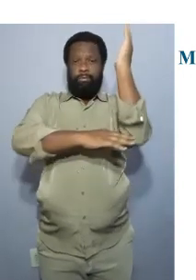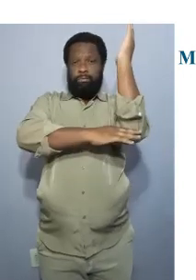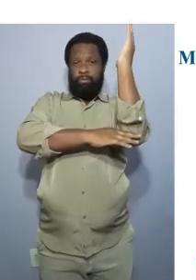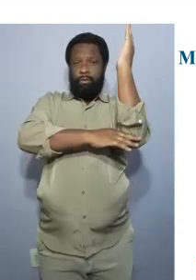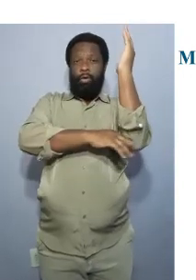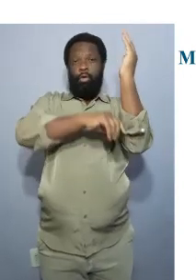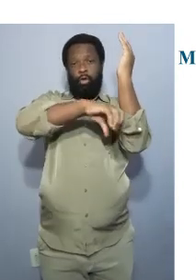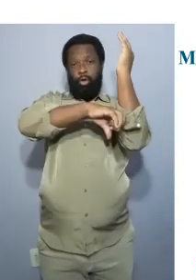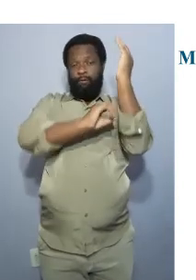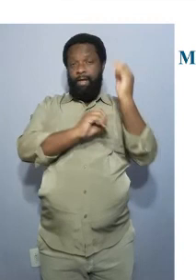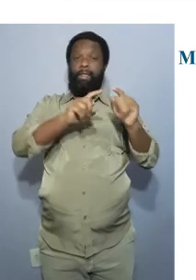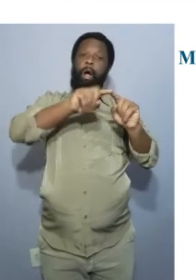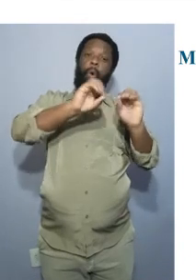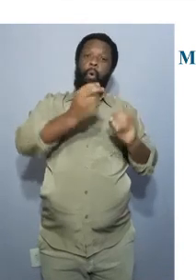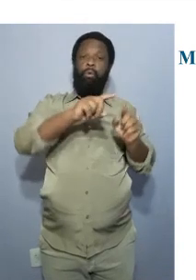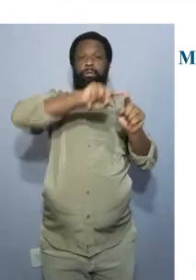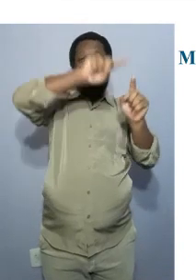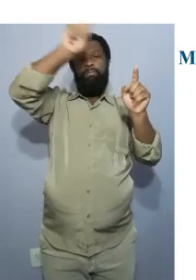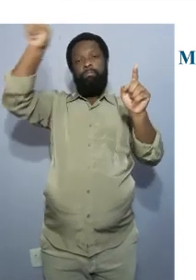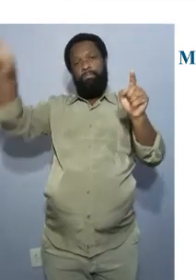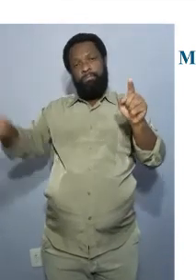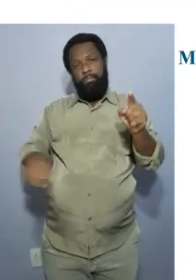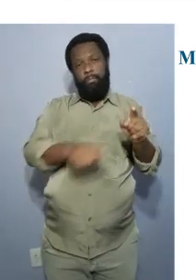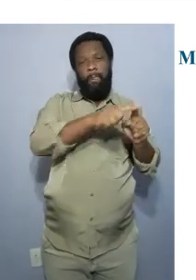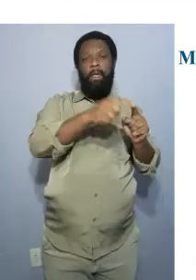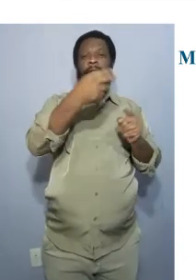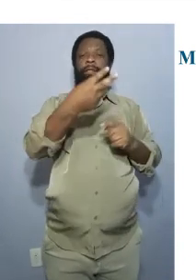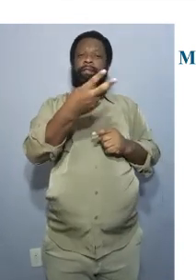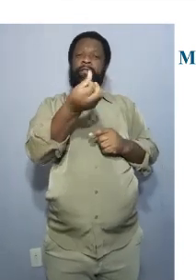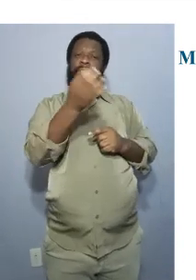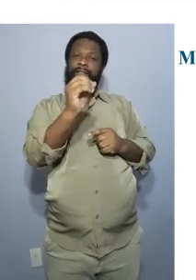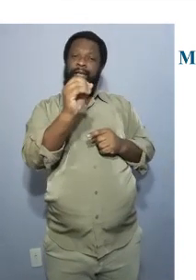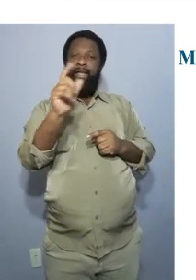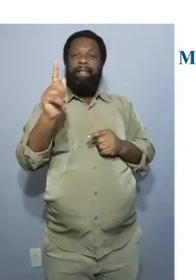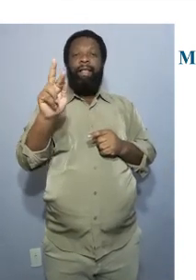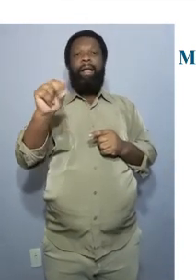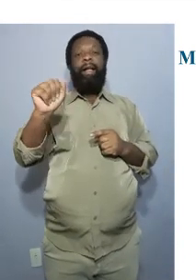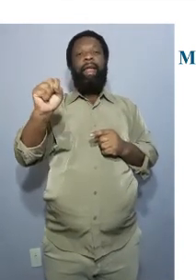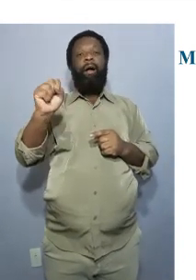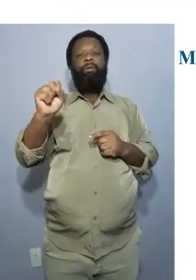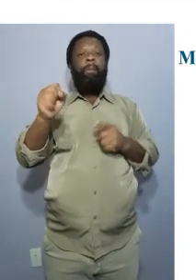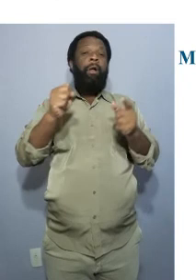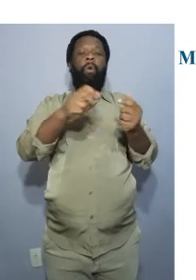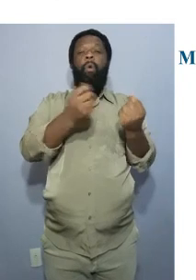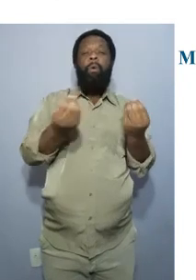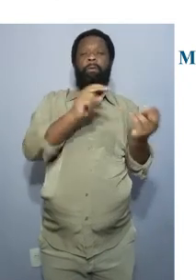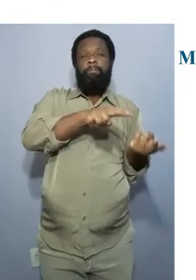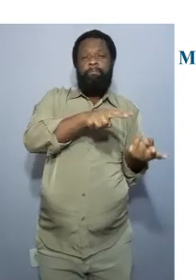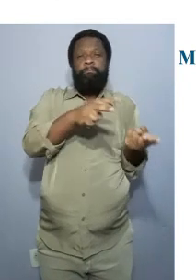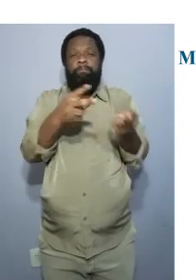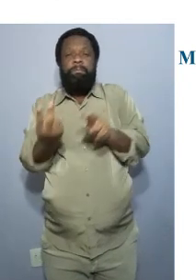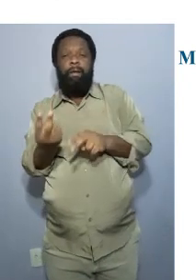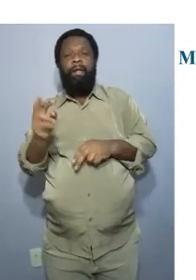quando eu falo que deu uma volta de 360 graus, você entende imediatamente, E como passar para radianos? A gente vai usar uma regra